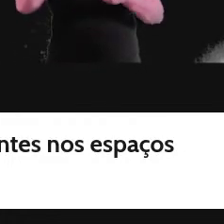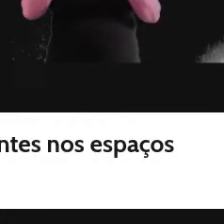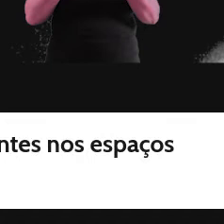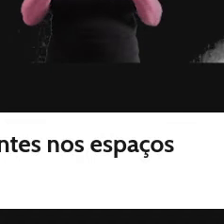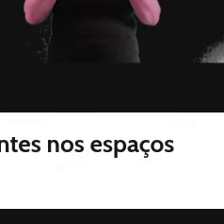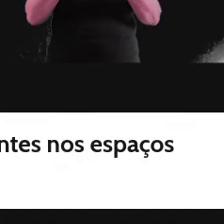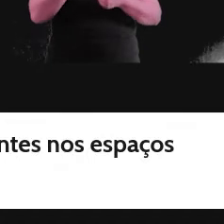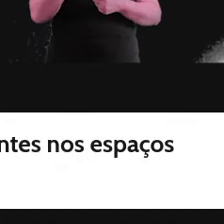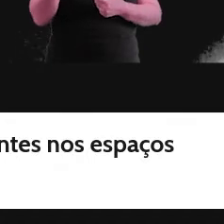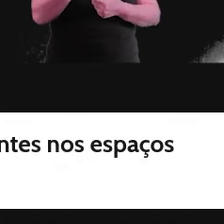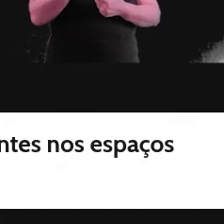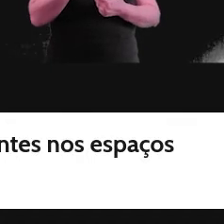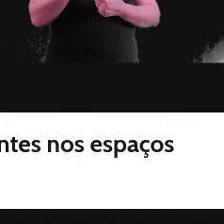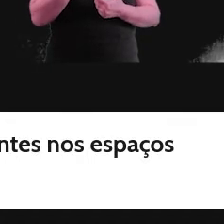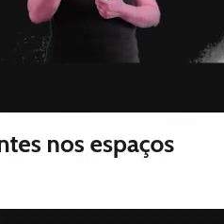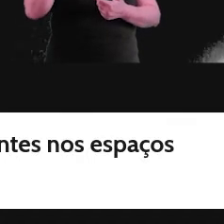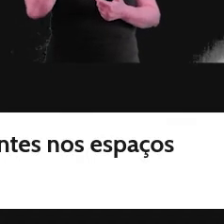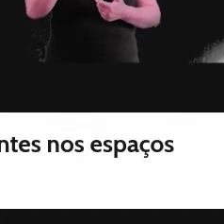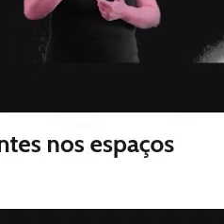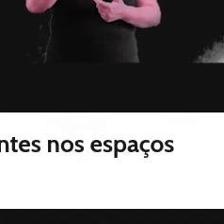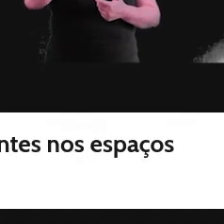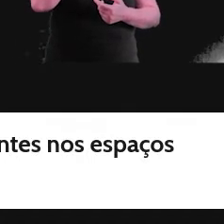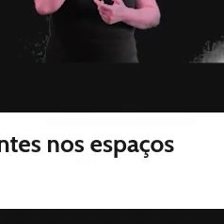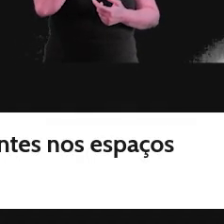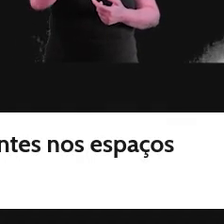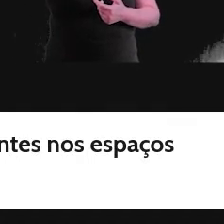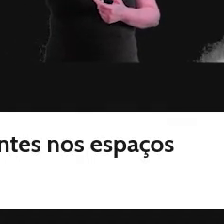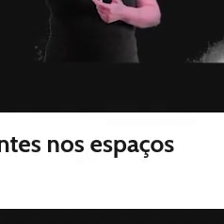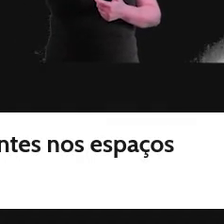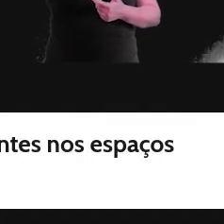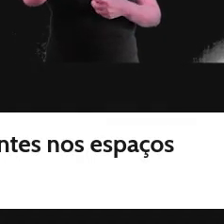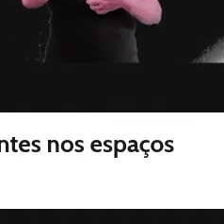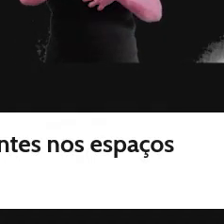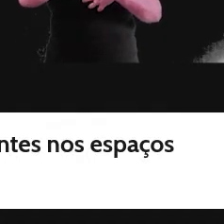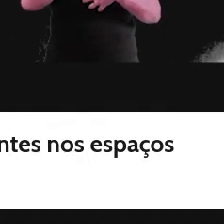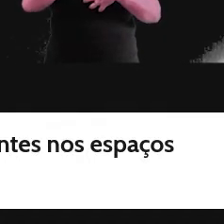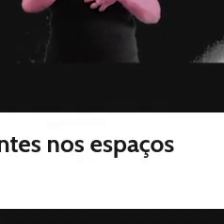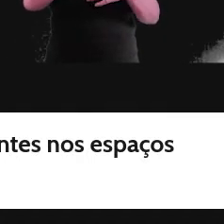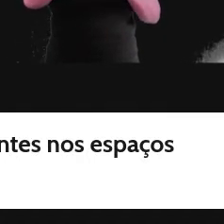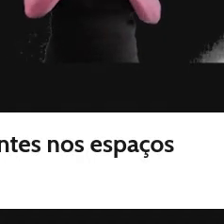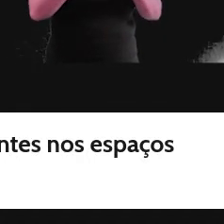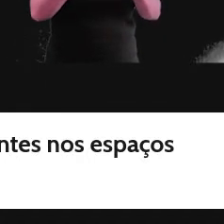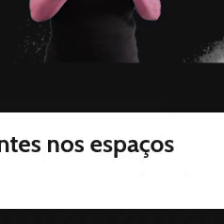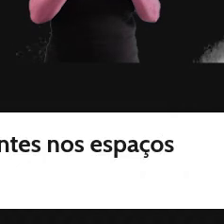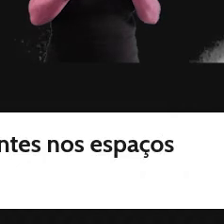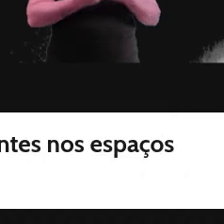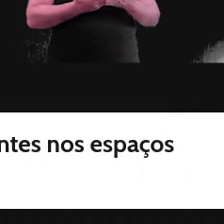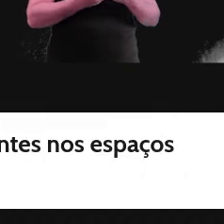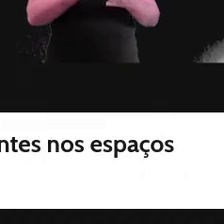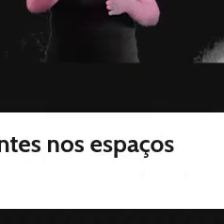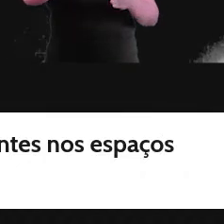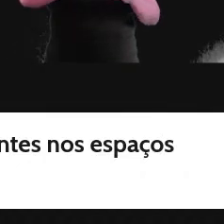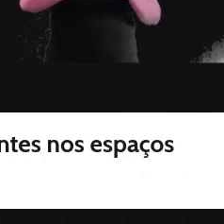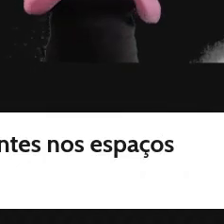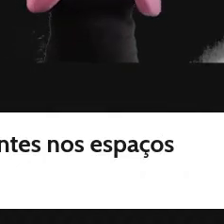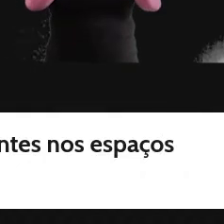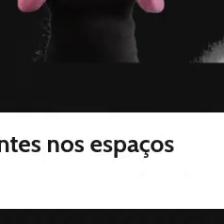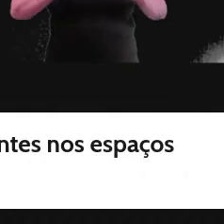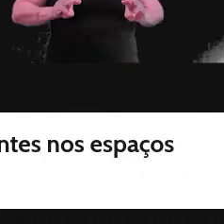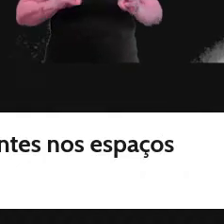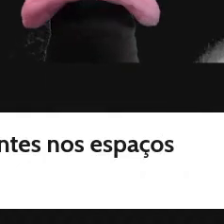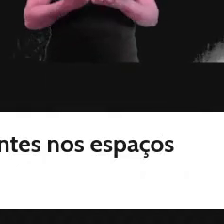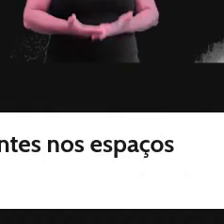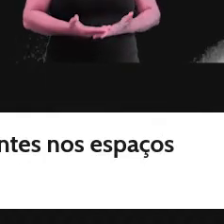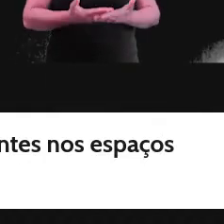Outra coisa que a gente tem visto é que, infelizmente, essas pessoas não se sentem representadas no universo dos